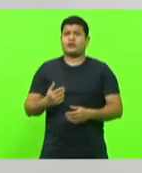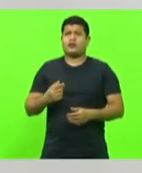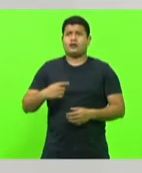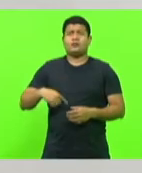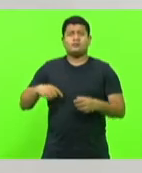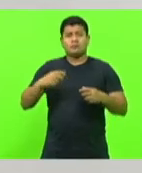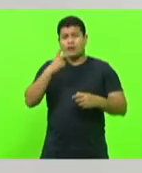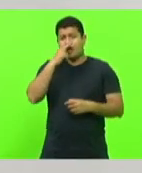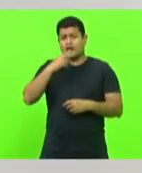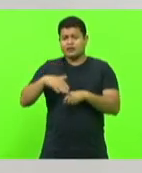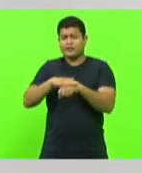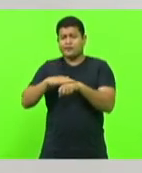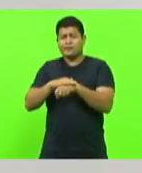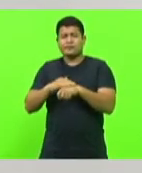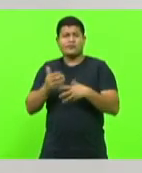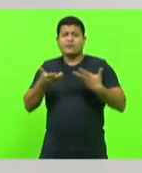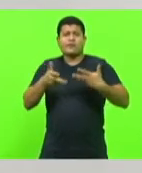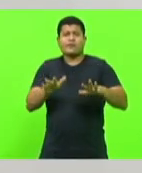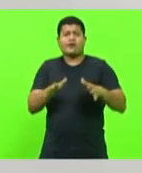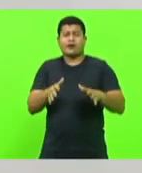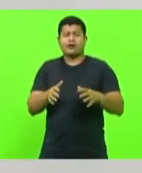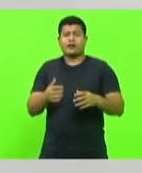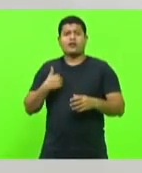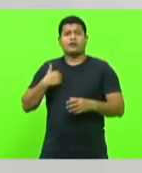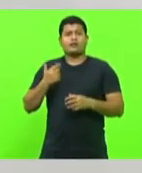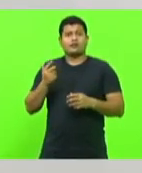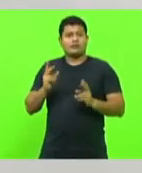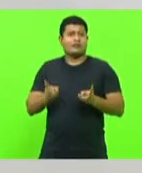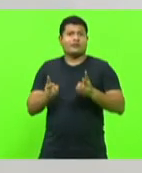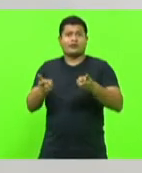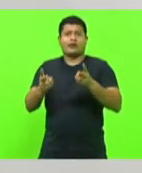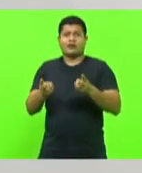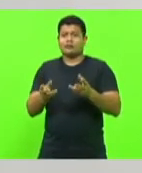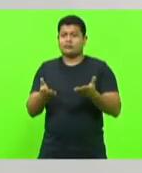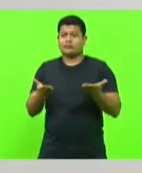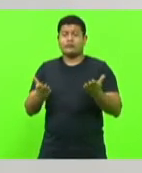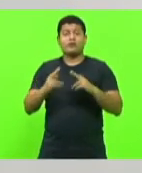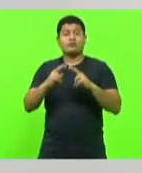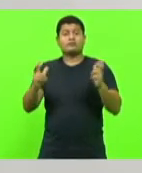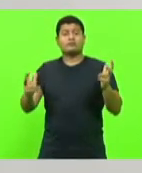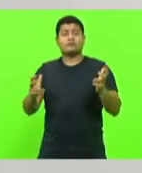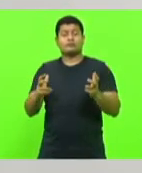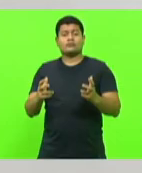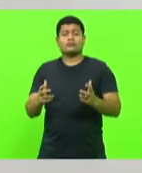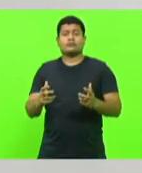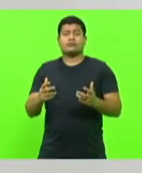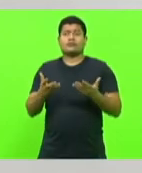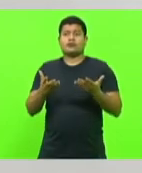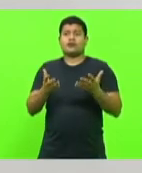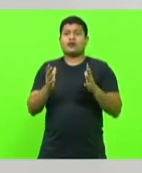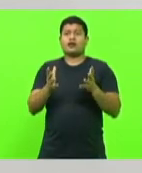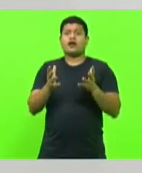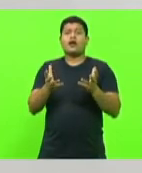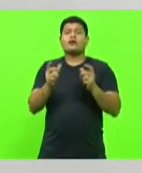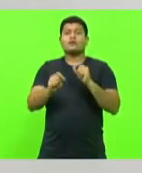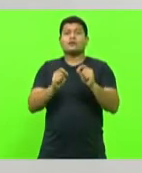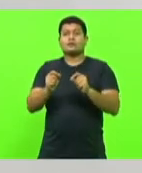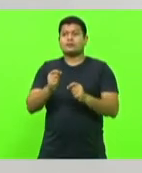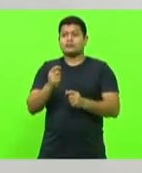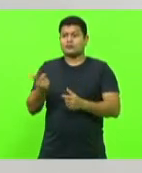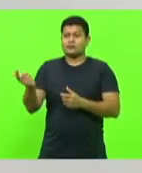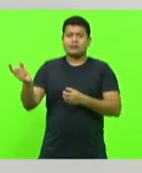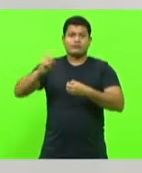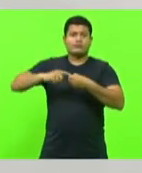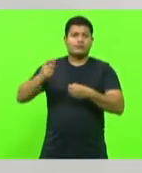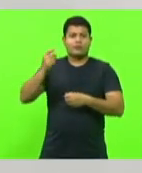superada, infelizmente, ressuscita. Parece que Florianópolis está sendo o cemitério das ideias mortas. As